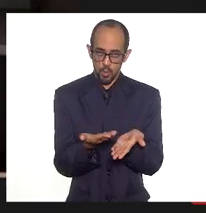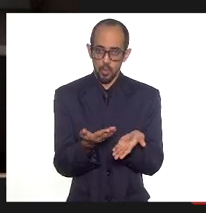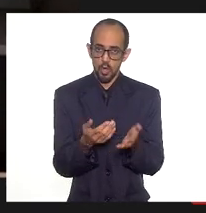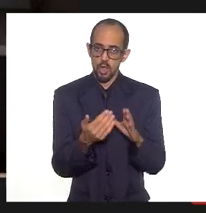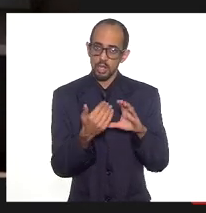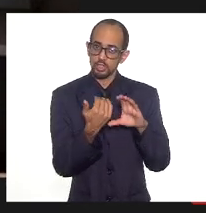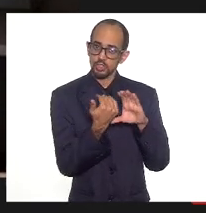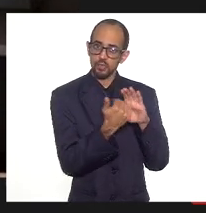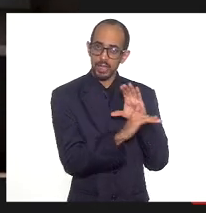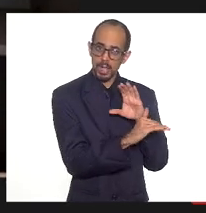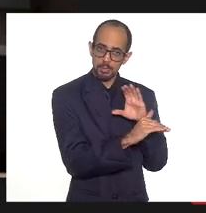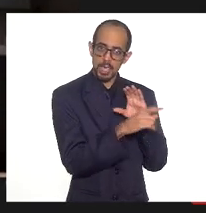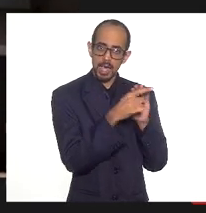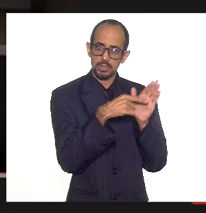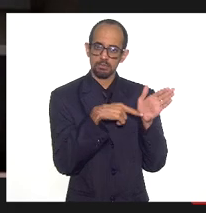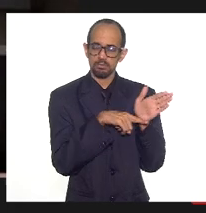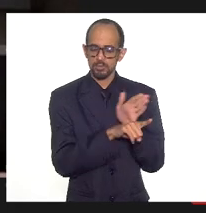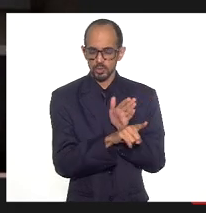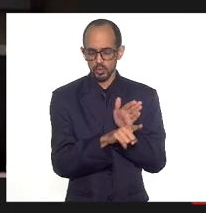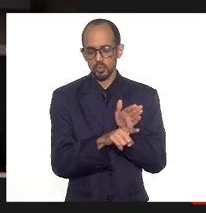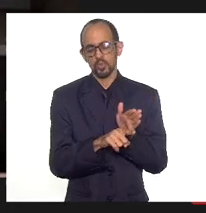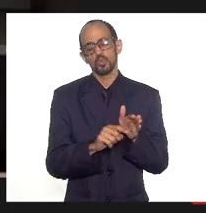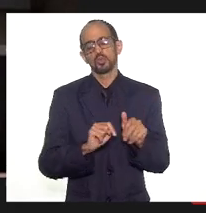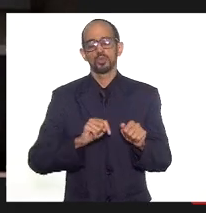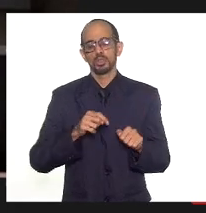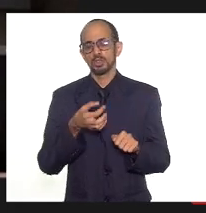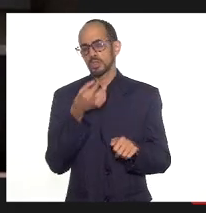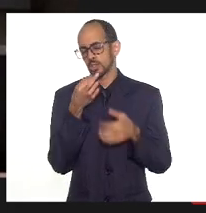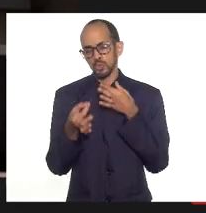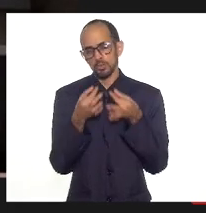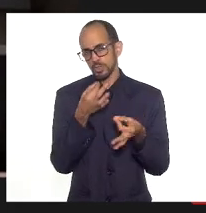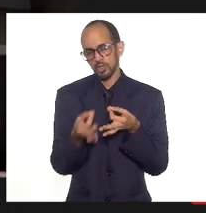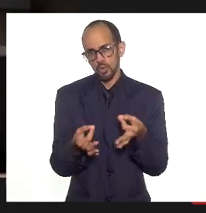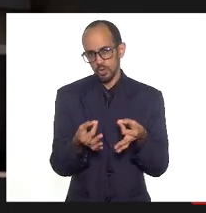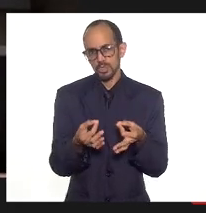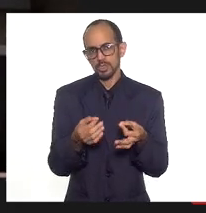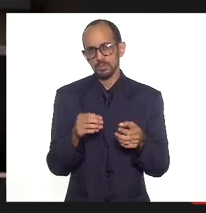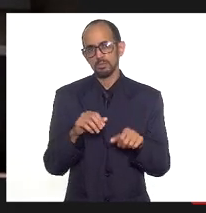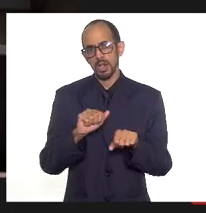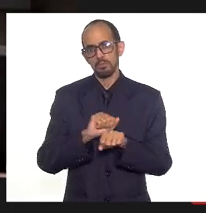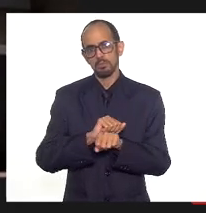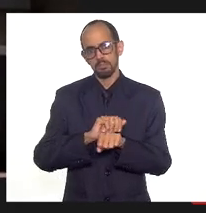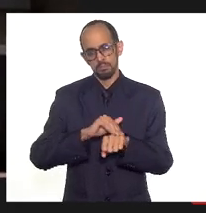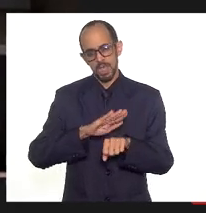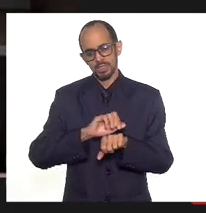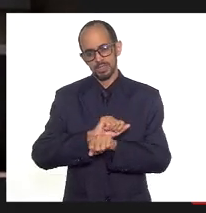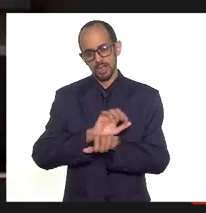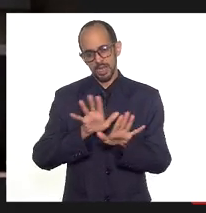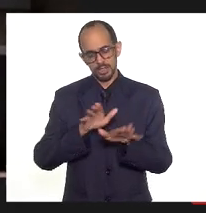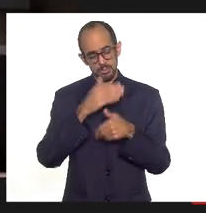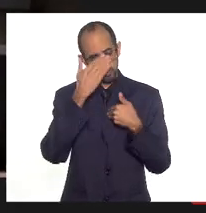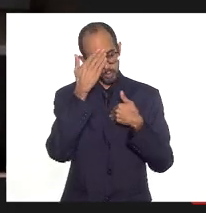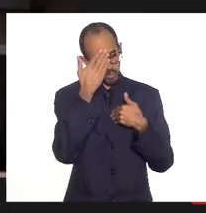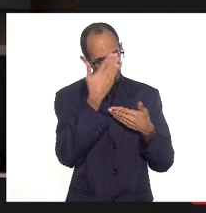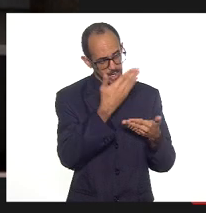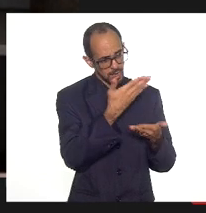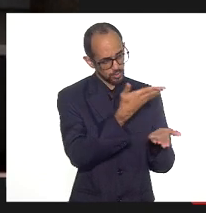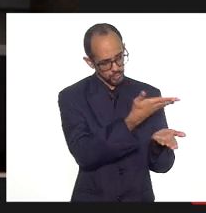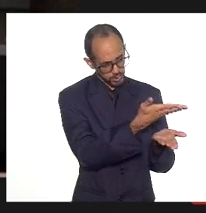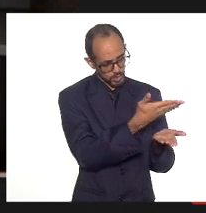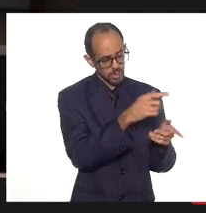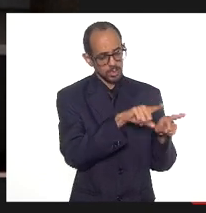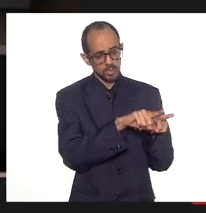perguntas, né, que foram feitas, considerações, para maiores esclarecimentos. Então, muito obrigada a você, muito obrigada ao